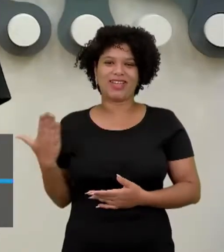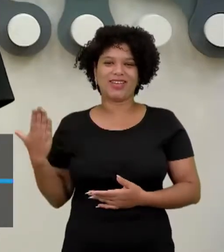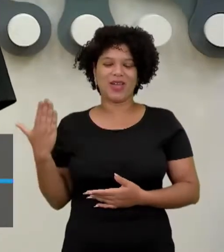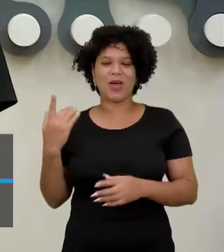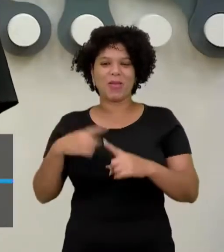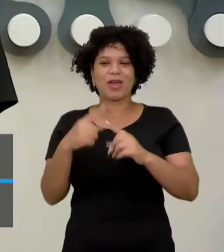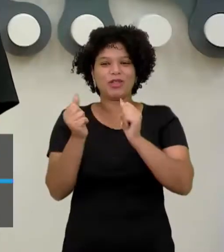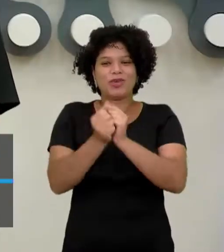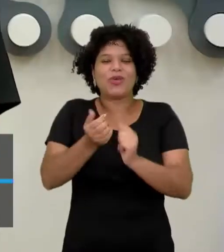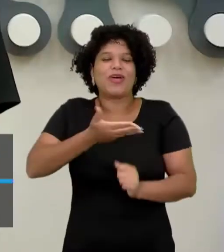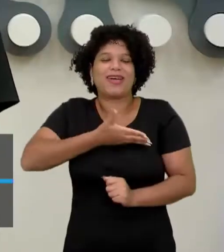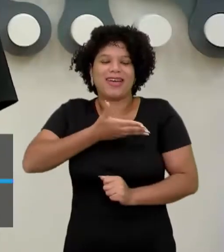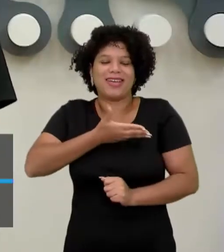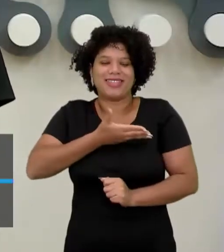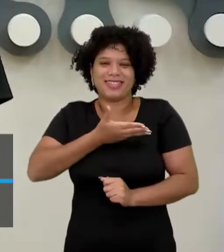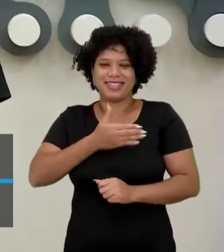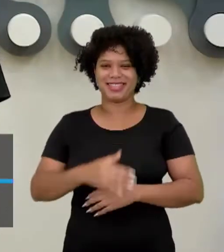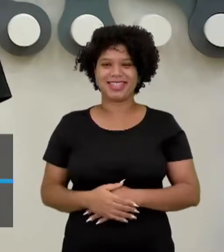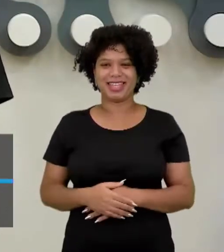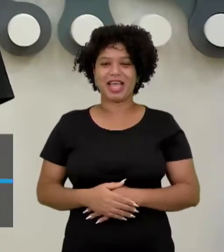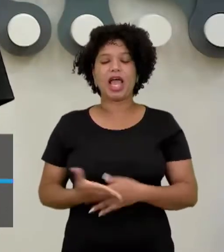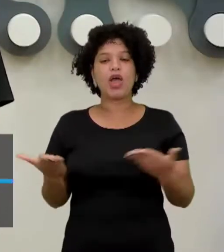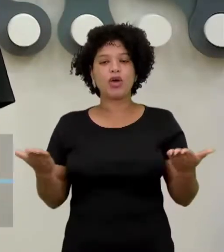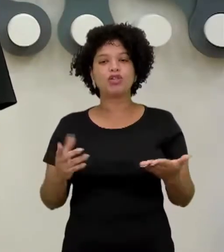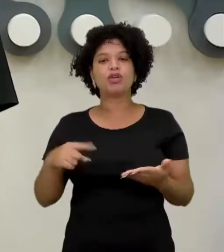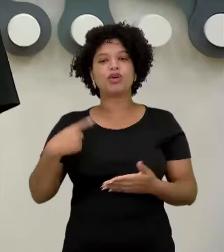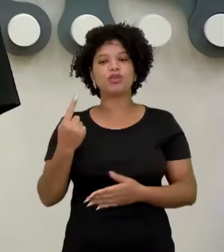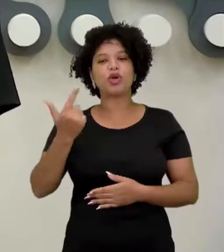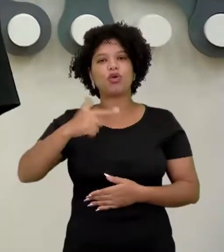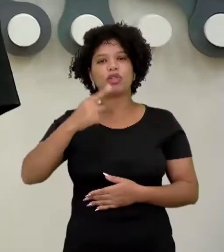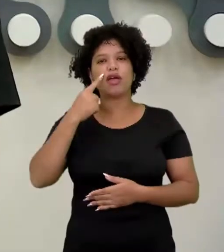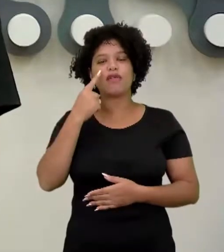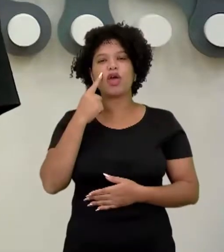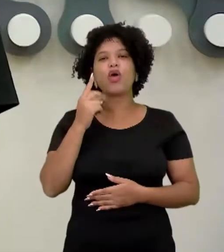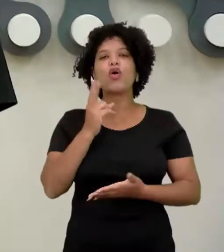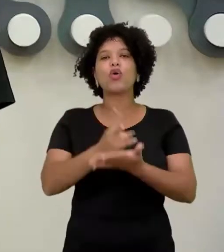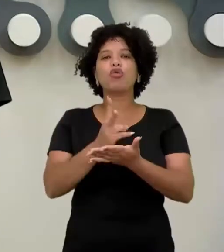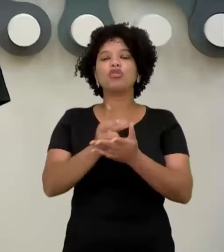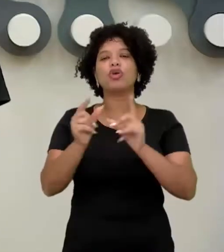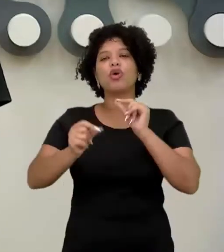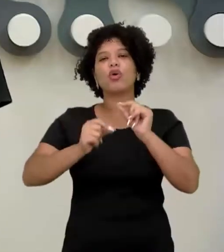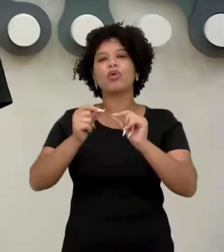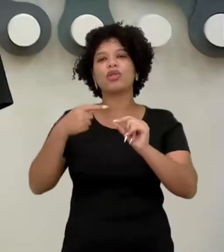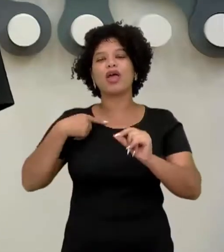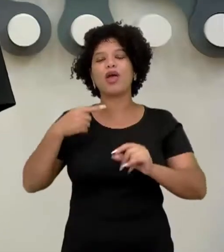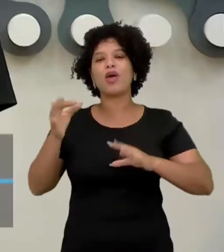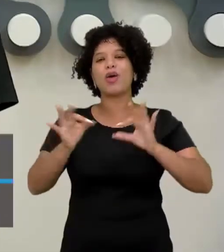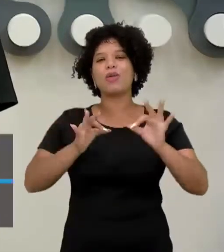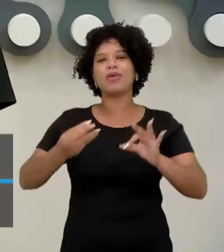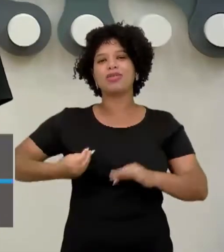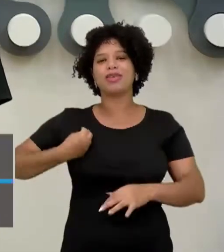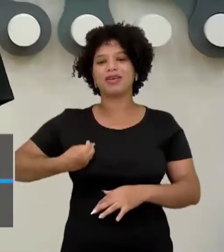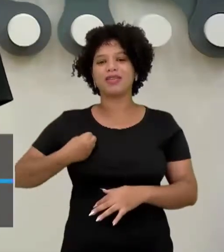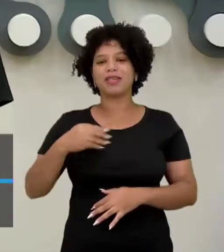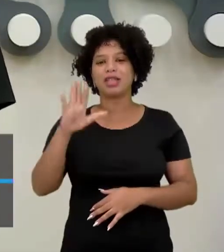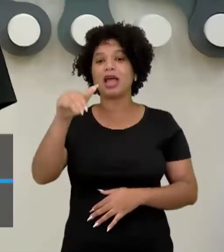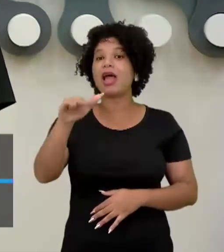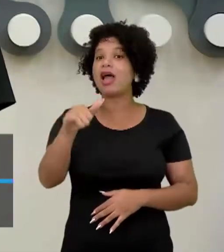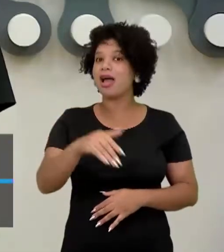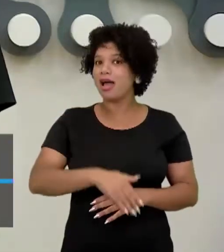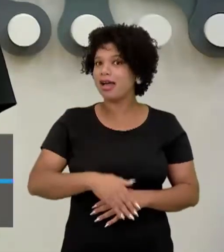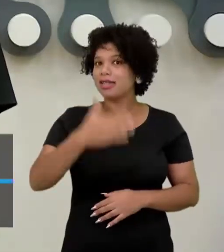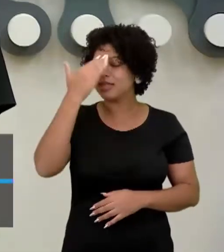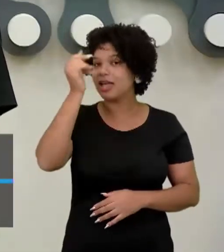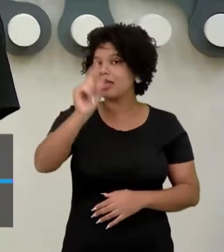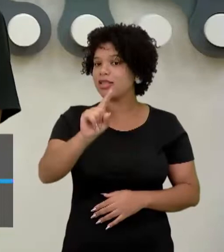estar com meus amigos, né? E hoje a gente tá aqui justamente pra gente continuar aí falando sobre o nosso projeto de vida. Sem esquecer